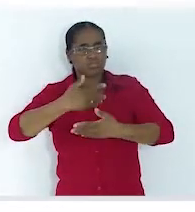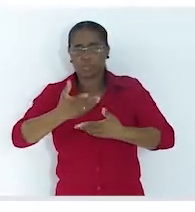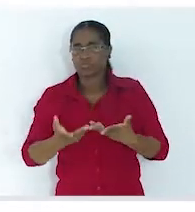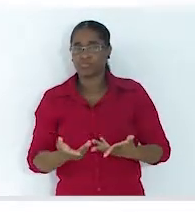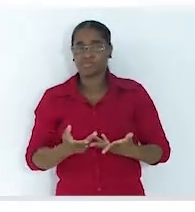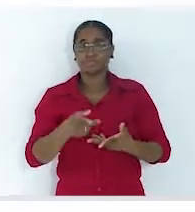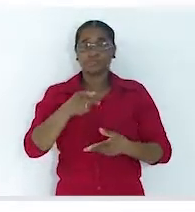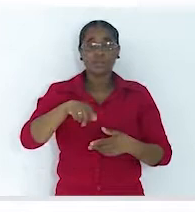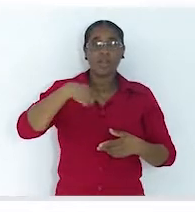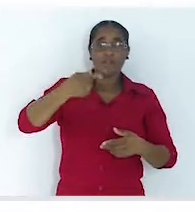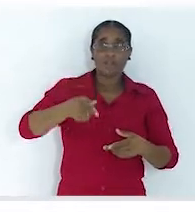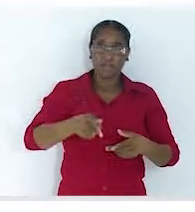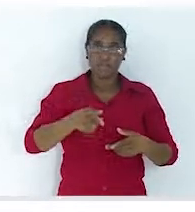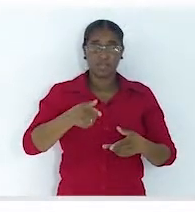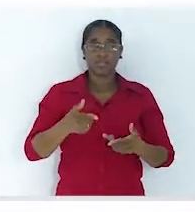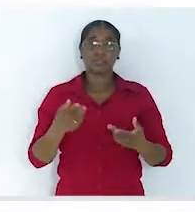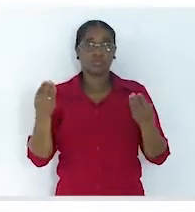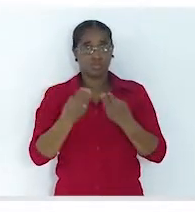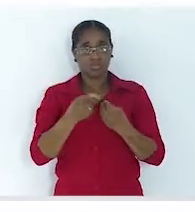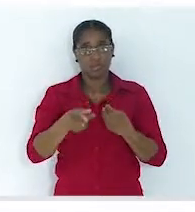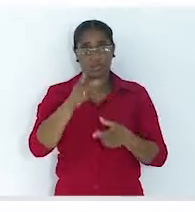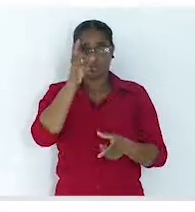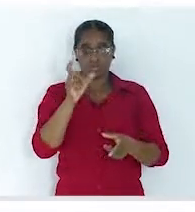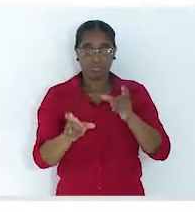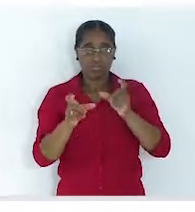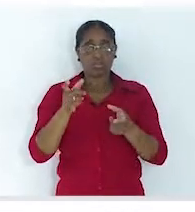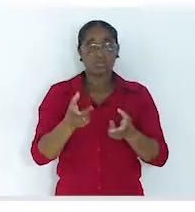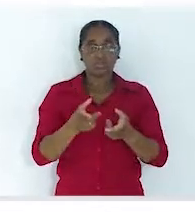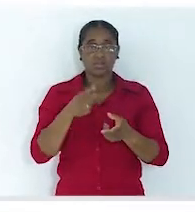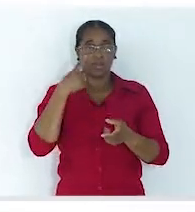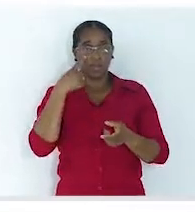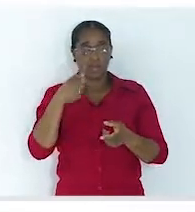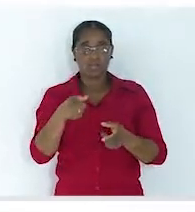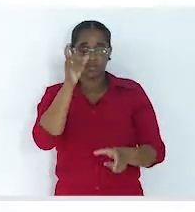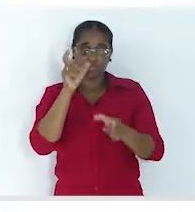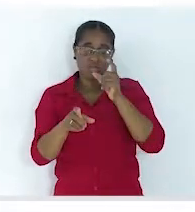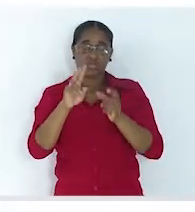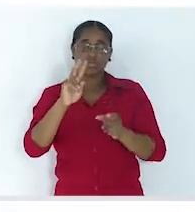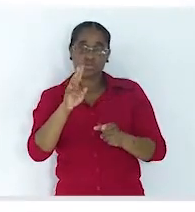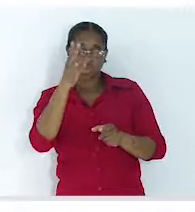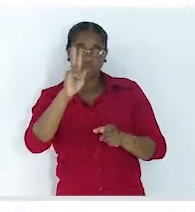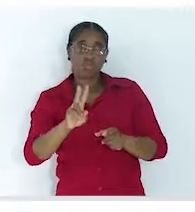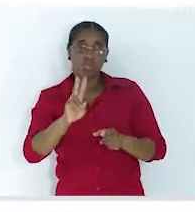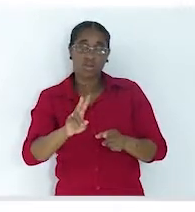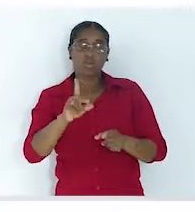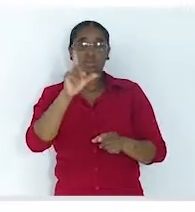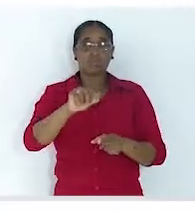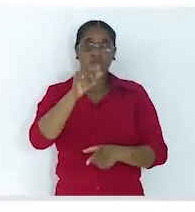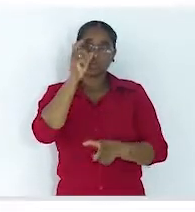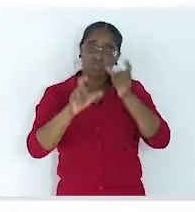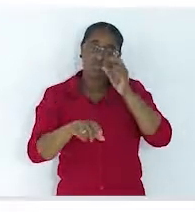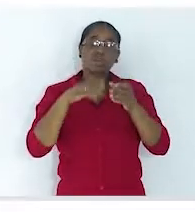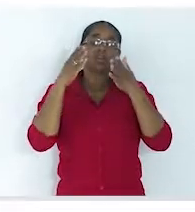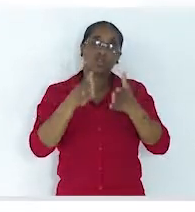dessa personagem aparecem as personagens secundárias, que são as personagens que também vão colaborar,